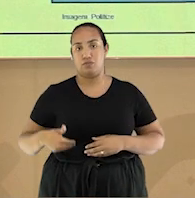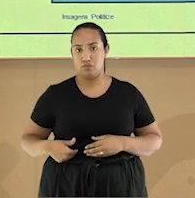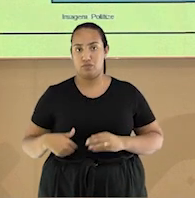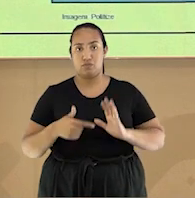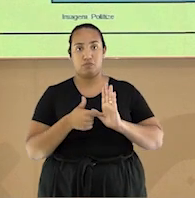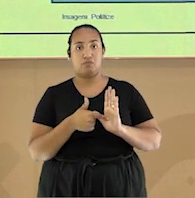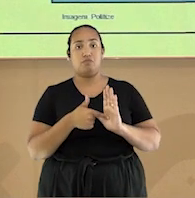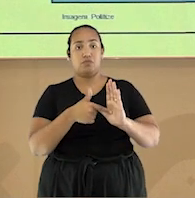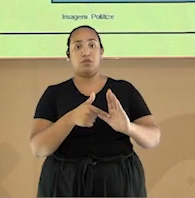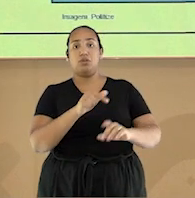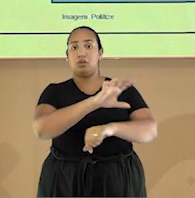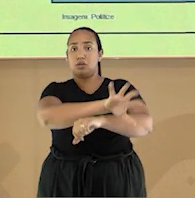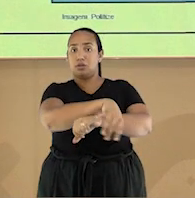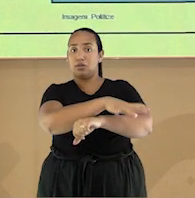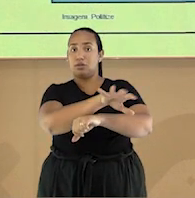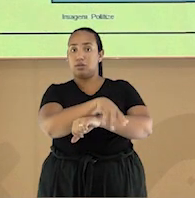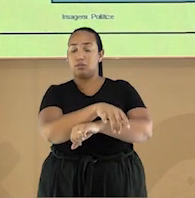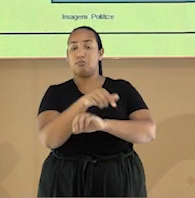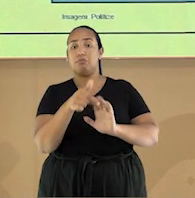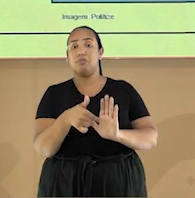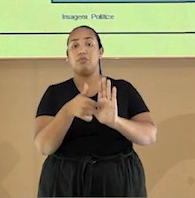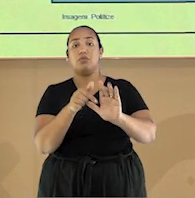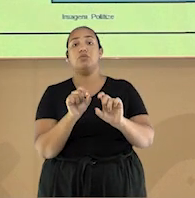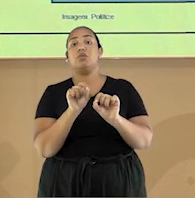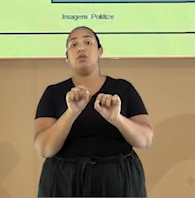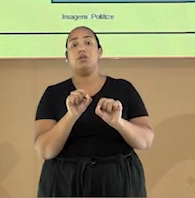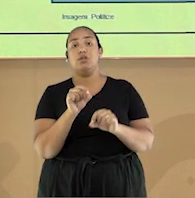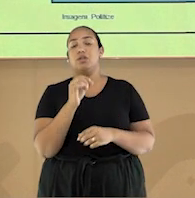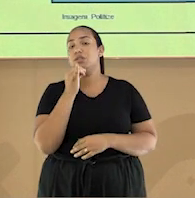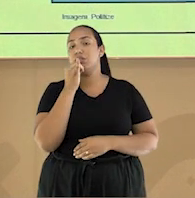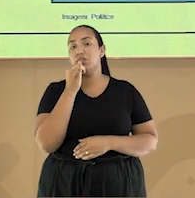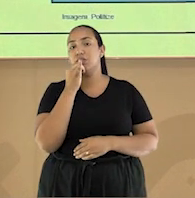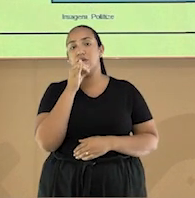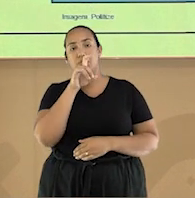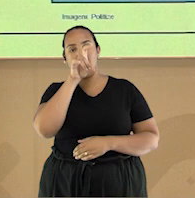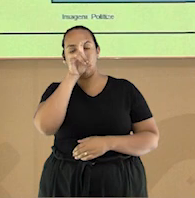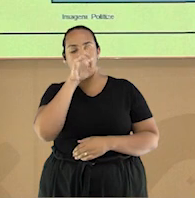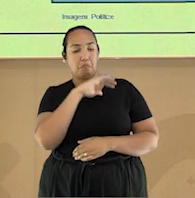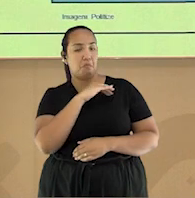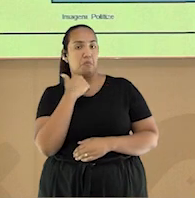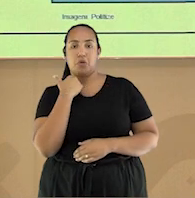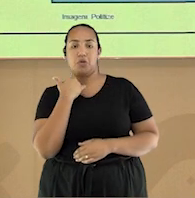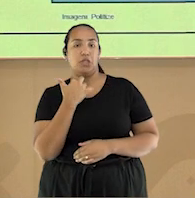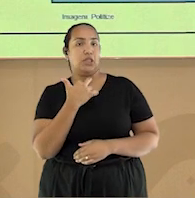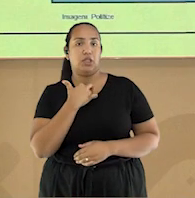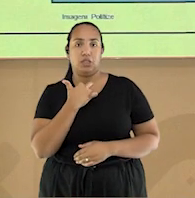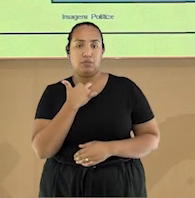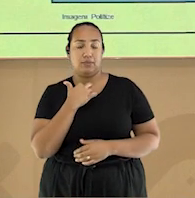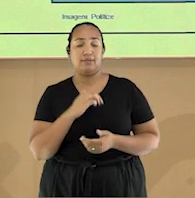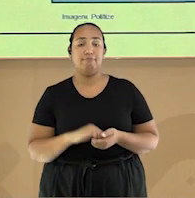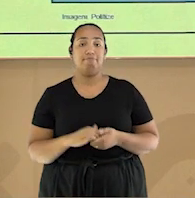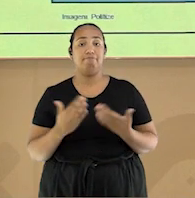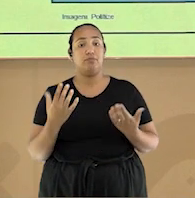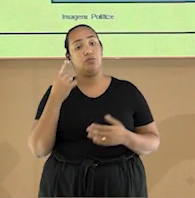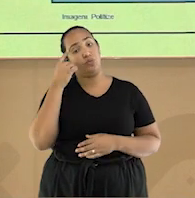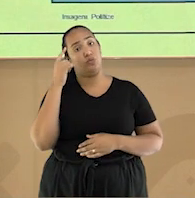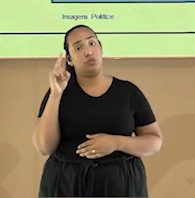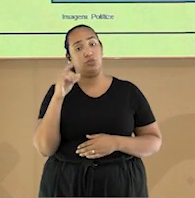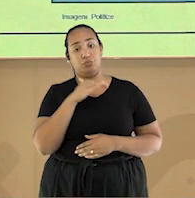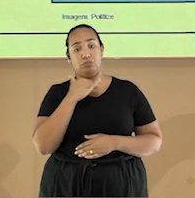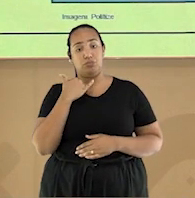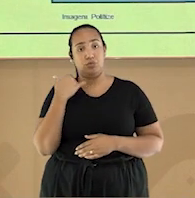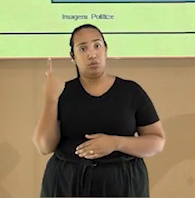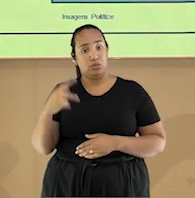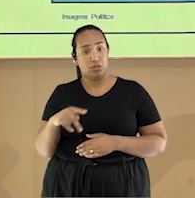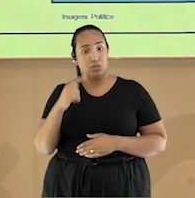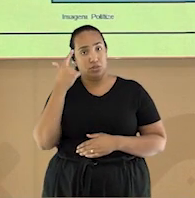praça pública, de modo a acabar com o mito da imortalidade de Zumbi dos Palmares. A data de sua morte, 20 de